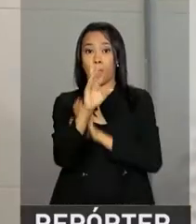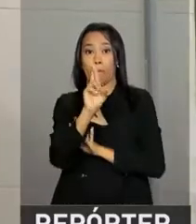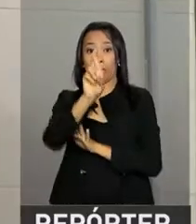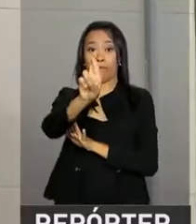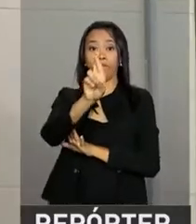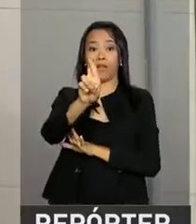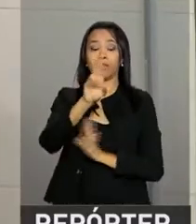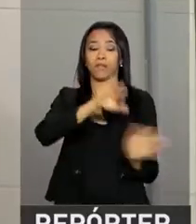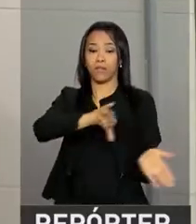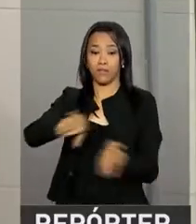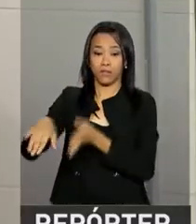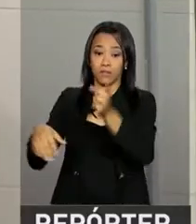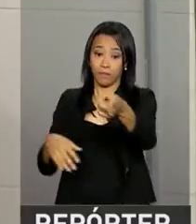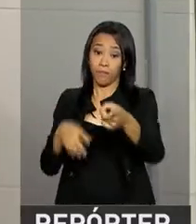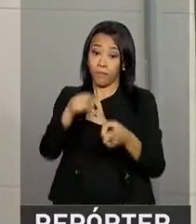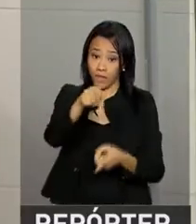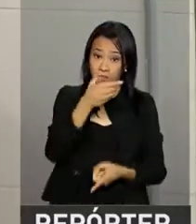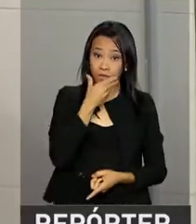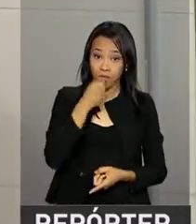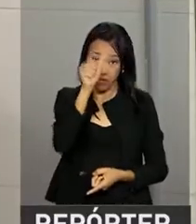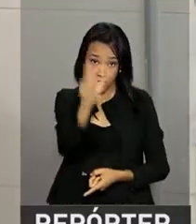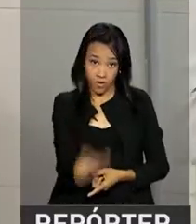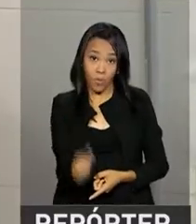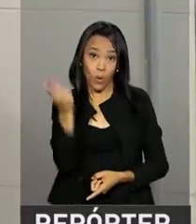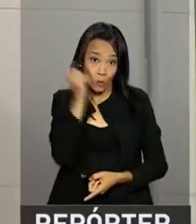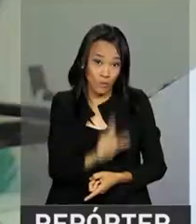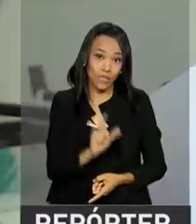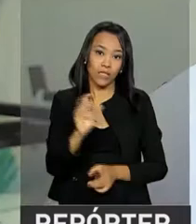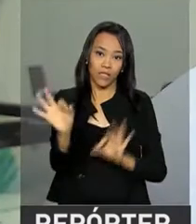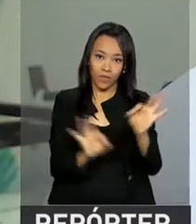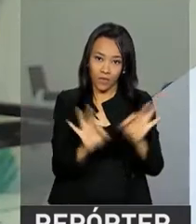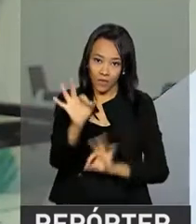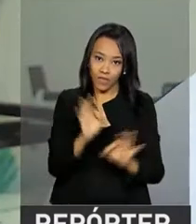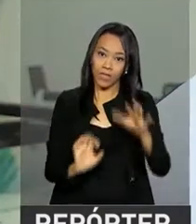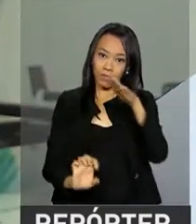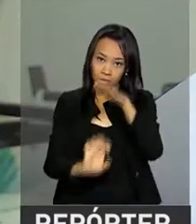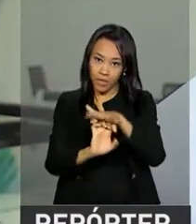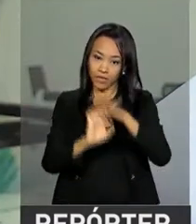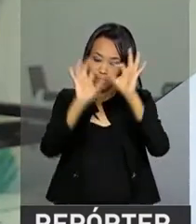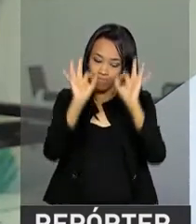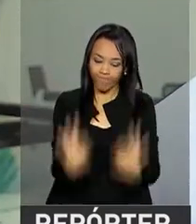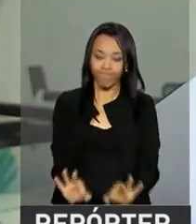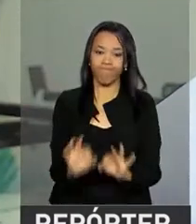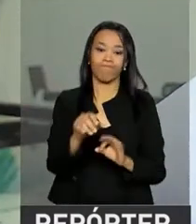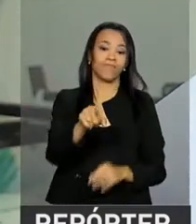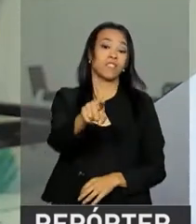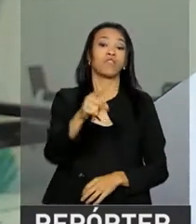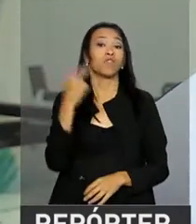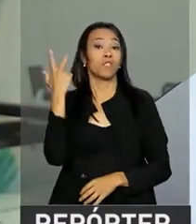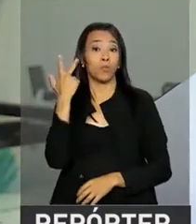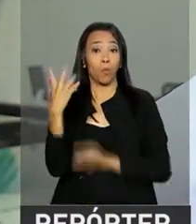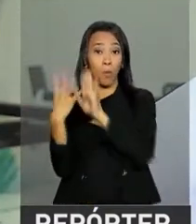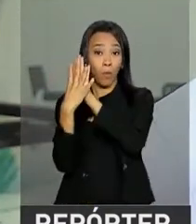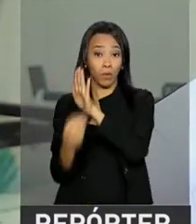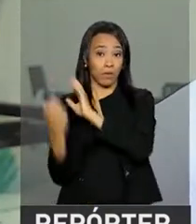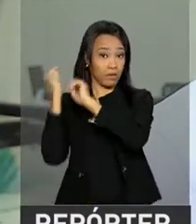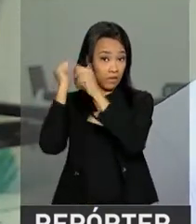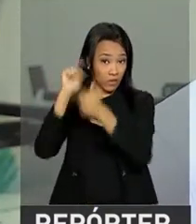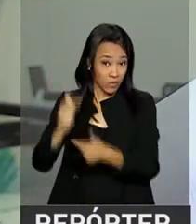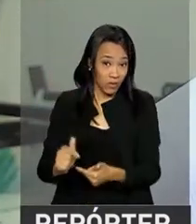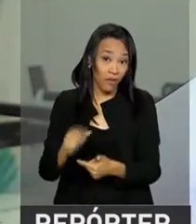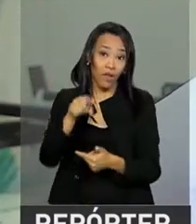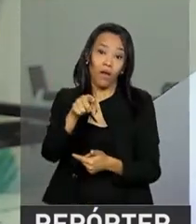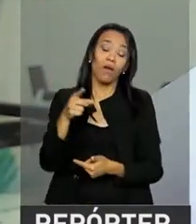alexandre formalizar o negócio foi uma escolha acertada se às vezes fosse enquadrada como uma empresa normal sem a o